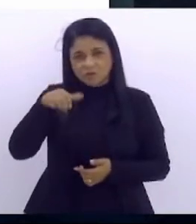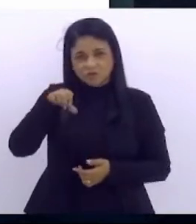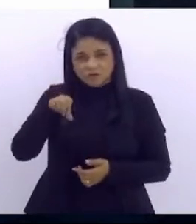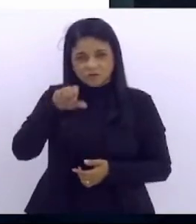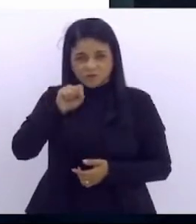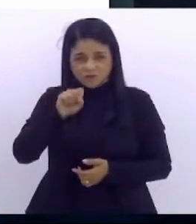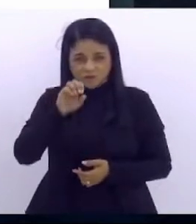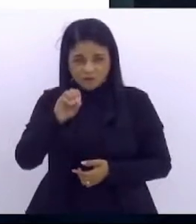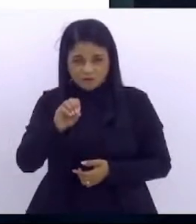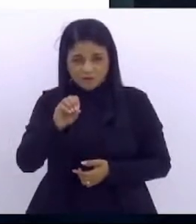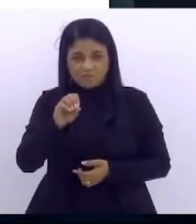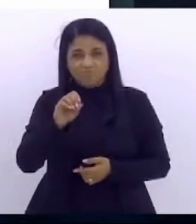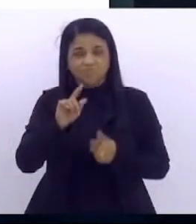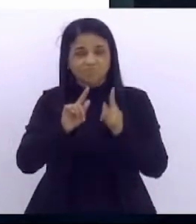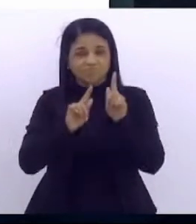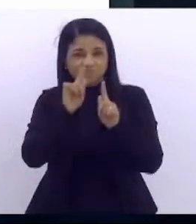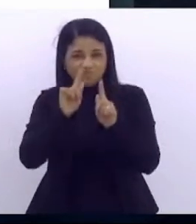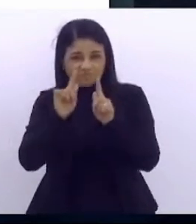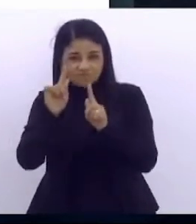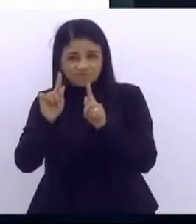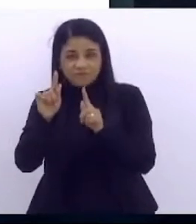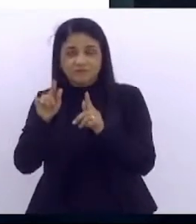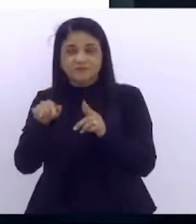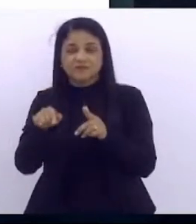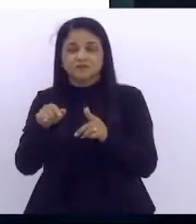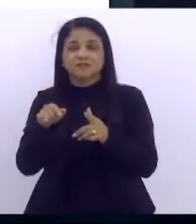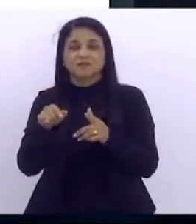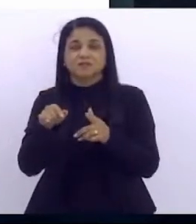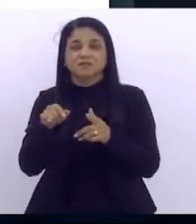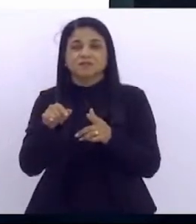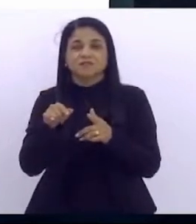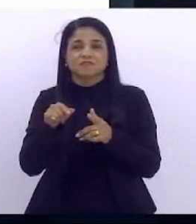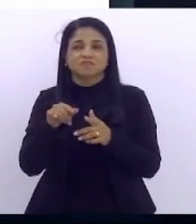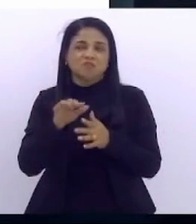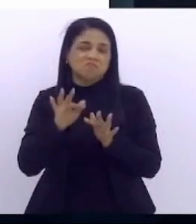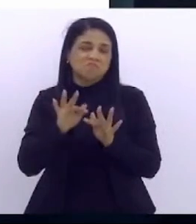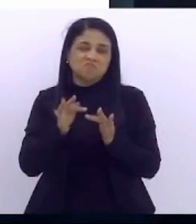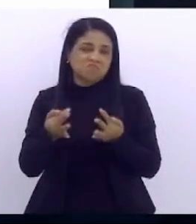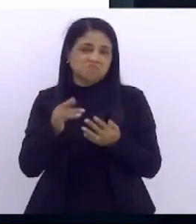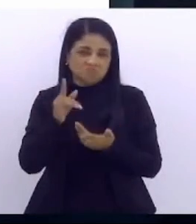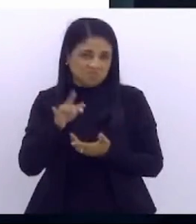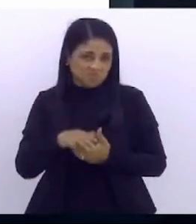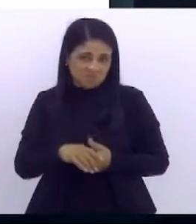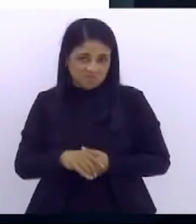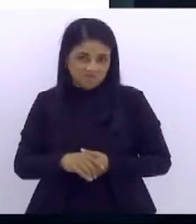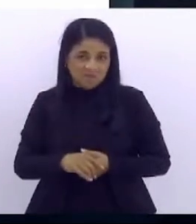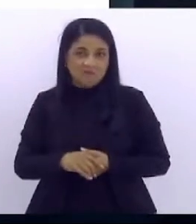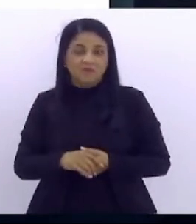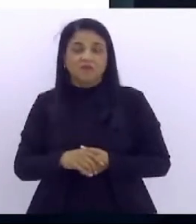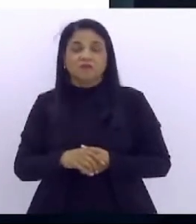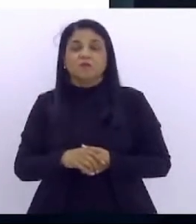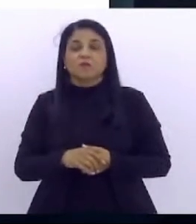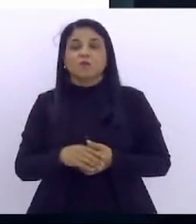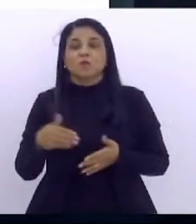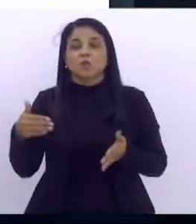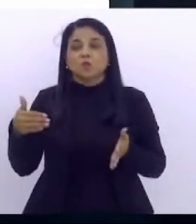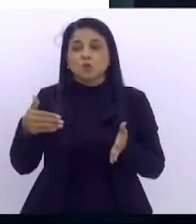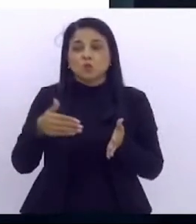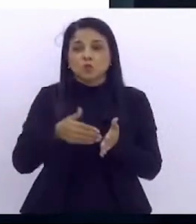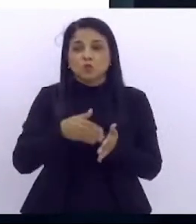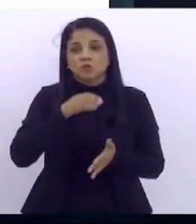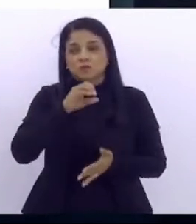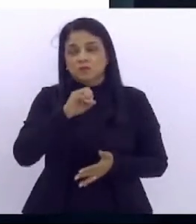essa estimativa. Diante de tantas discrepâncias, isso aí é café pequeno, como disse. E o último fator